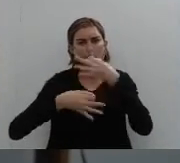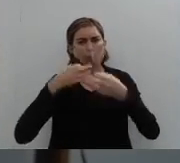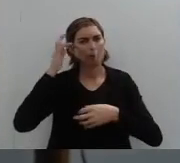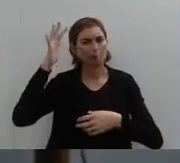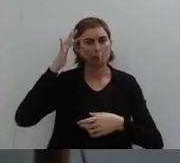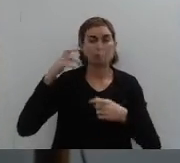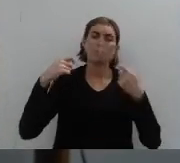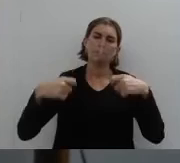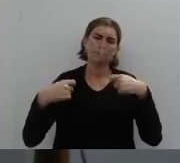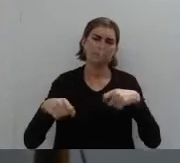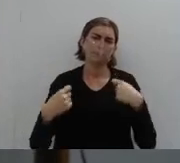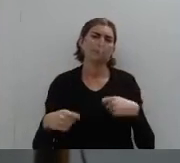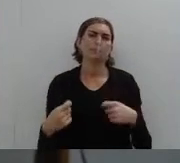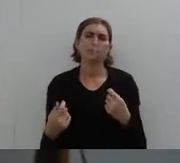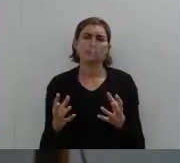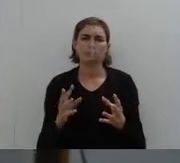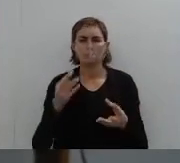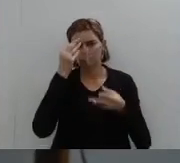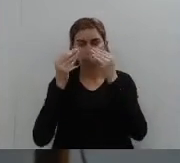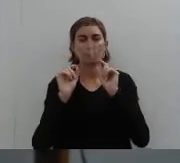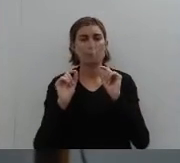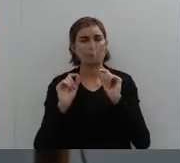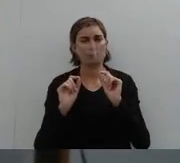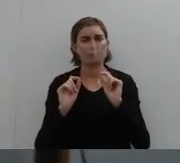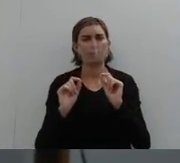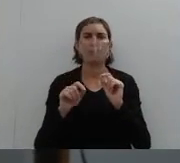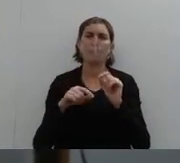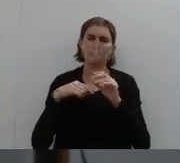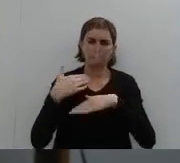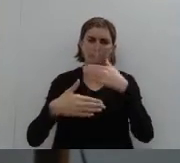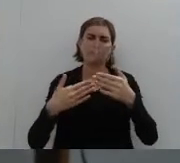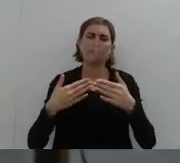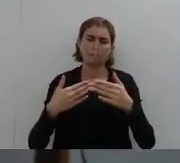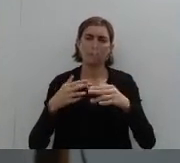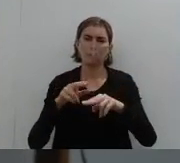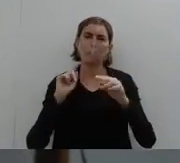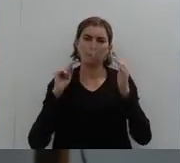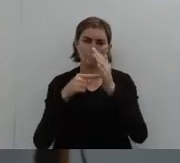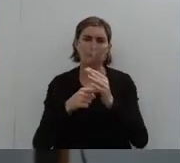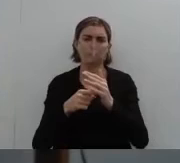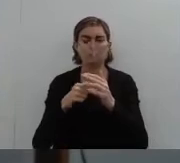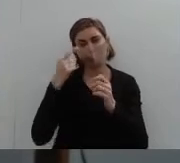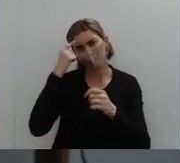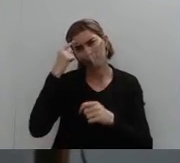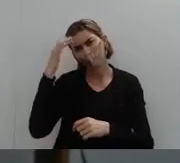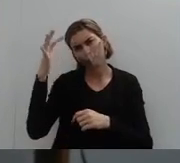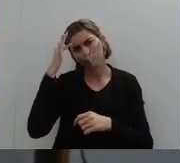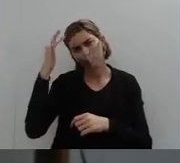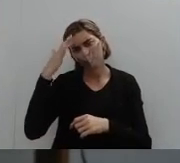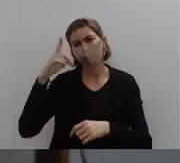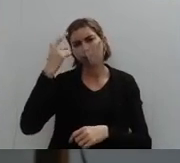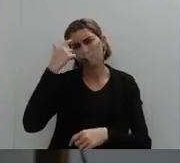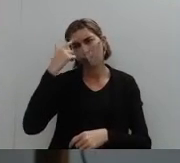filosóficos, você precisa colocar entre parênteses essa perspectiva e pensar, raciocinar de forma